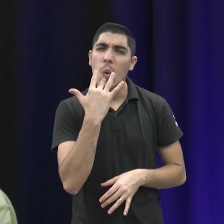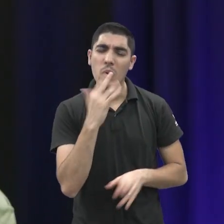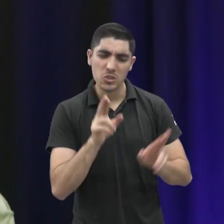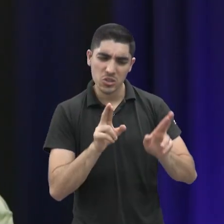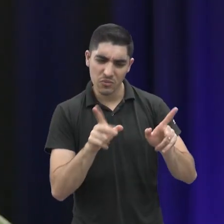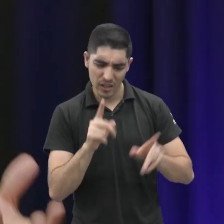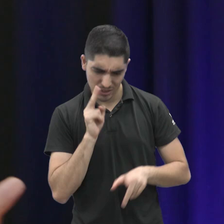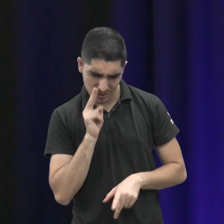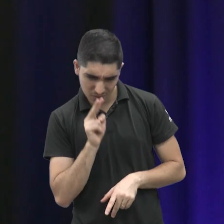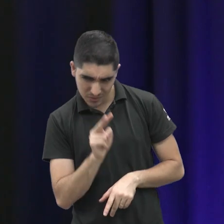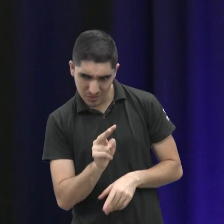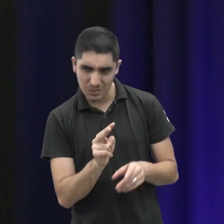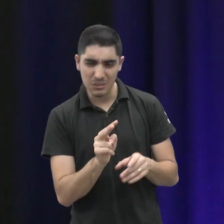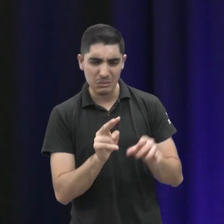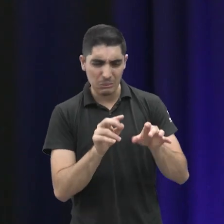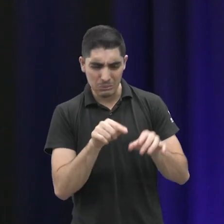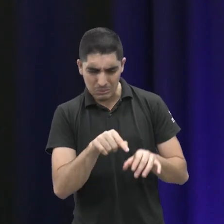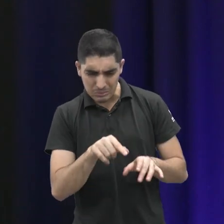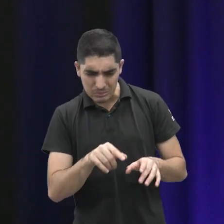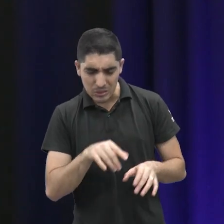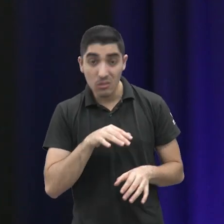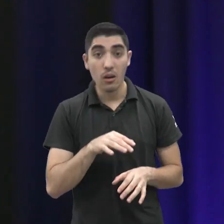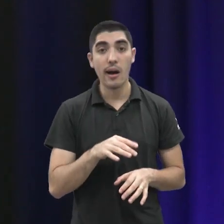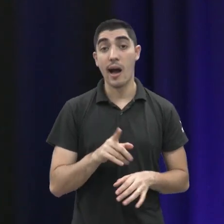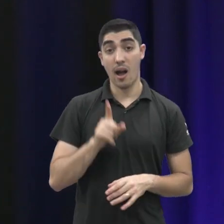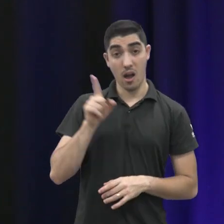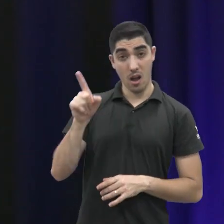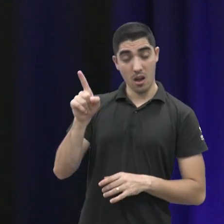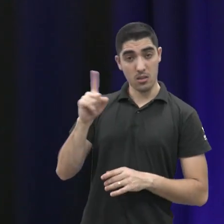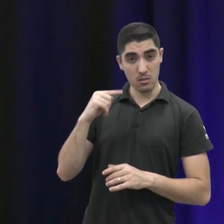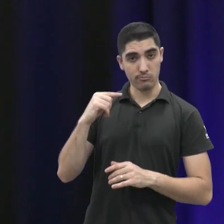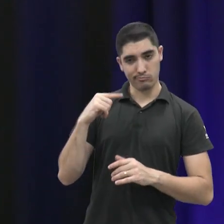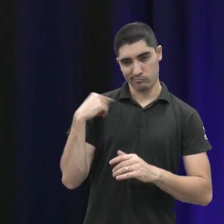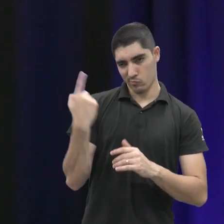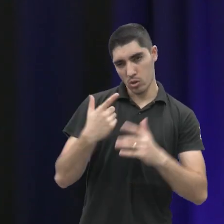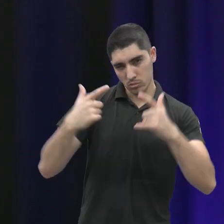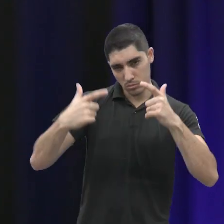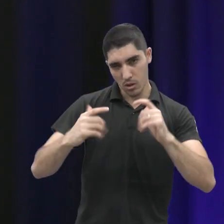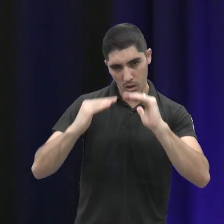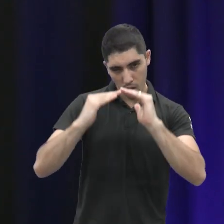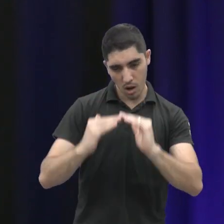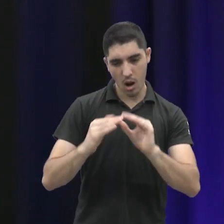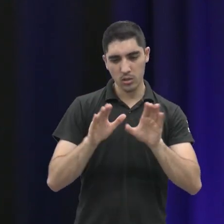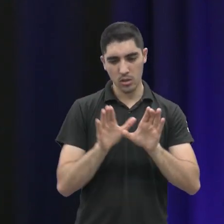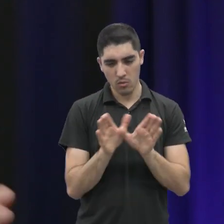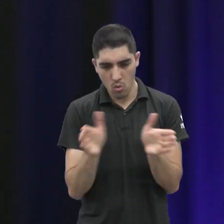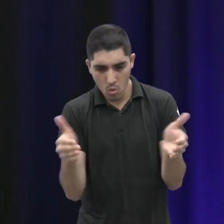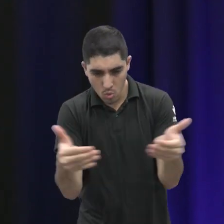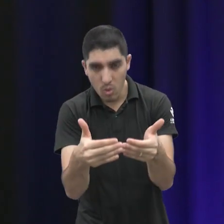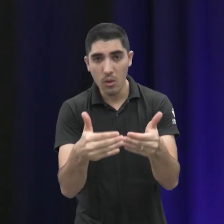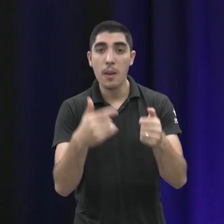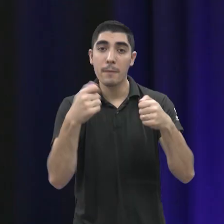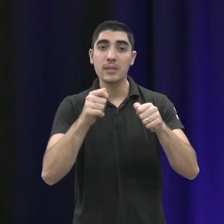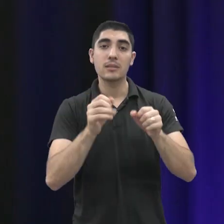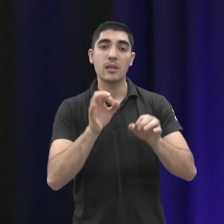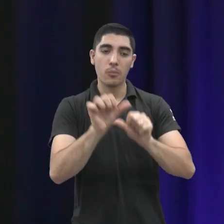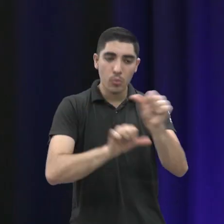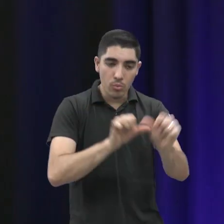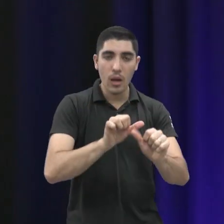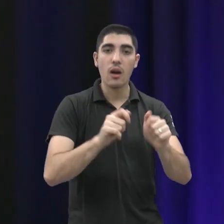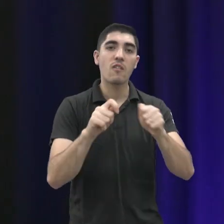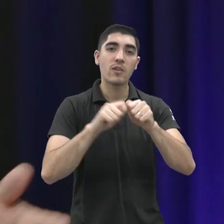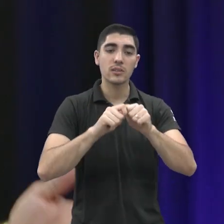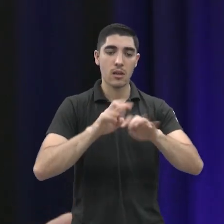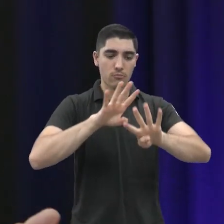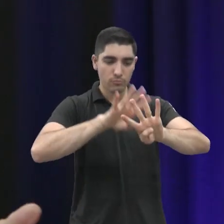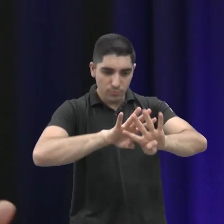muito material em suspensão, que a gente fala. Então, água turva, inclusive, né? E o condomínio teve que colocar filtros da água